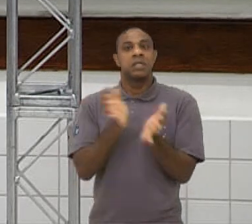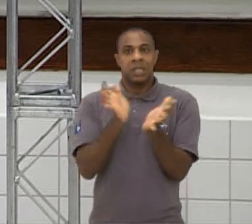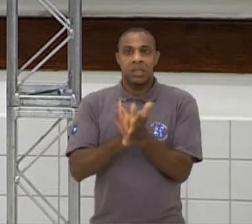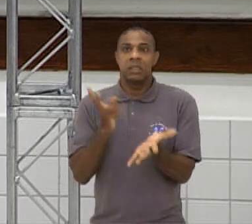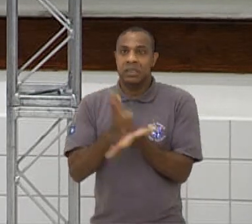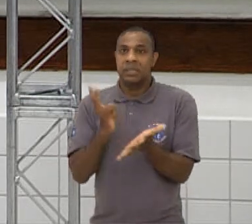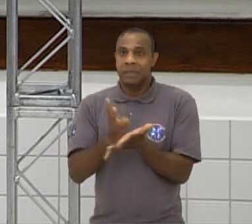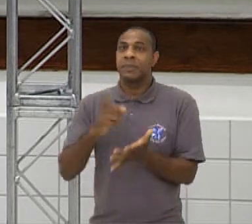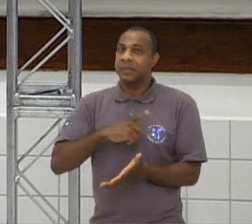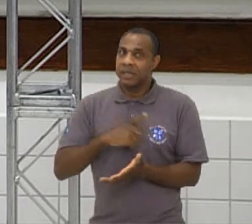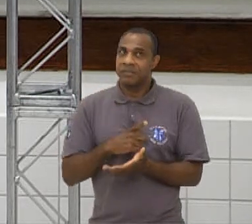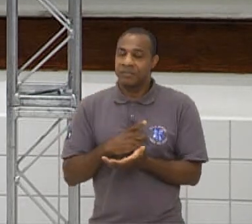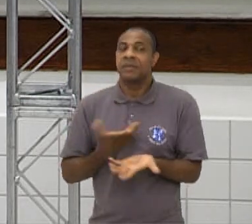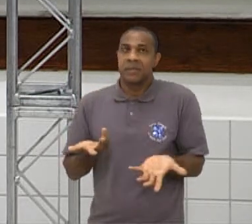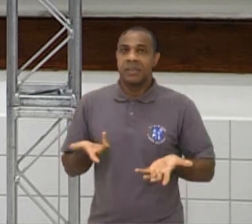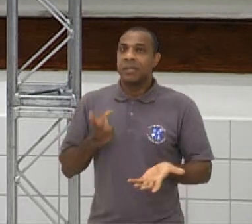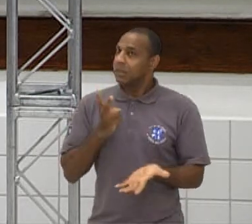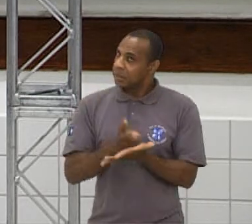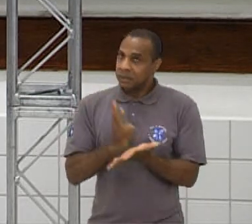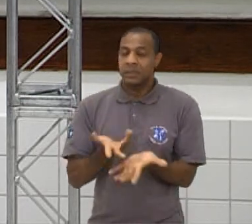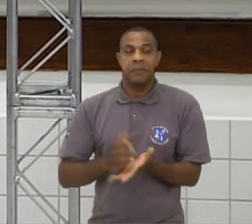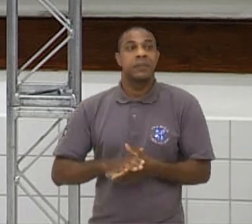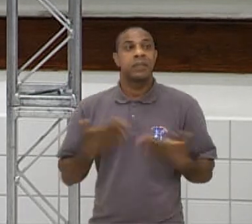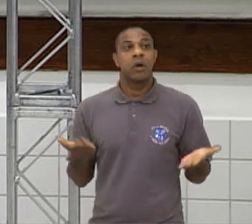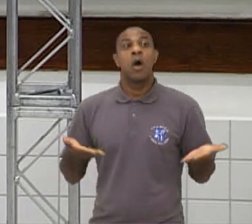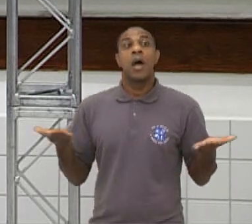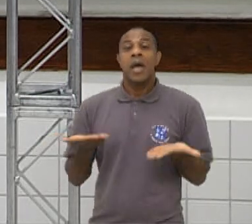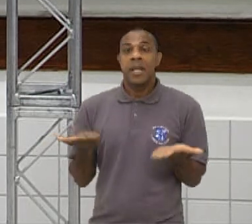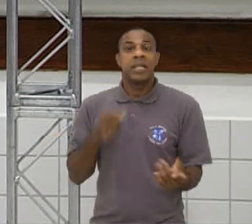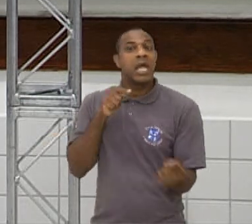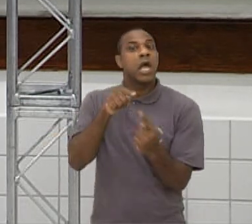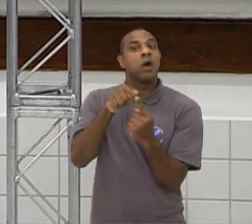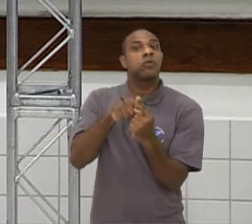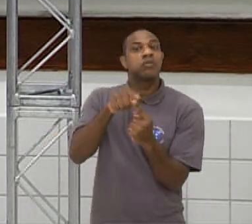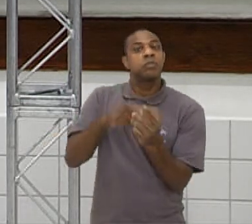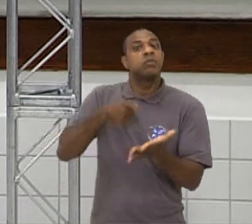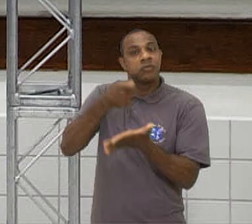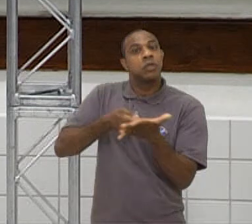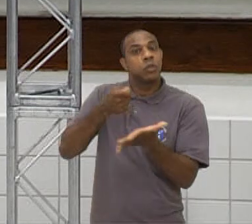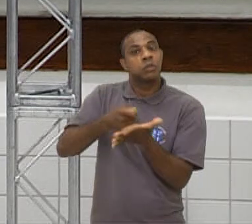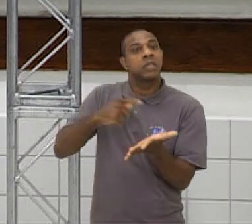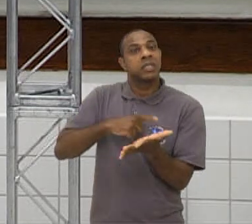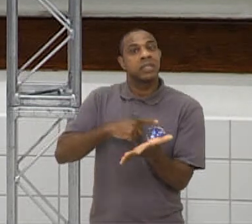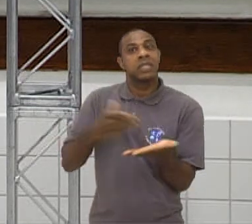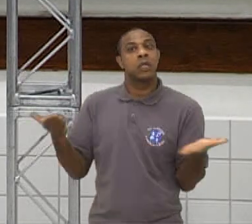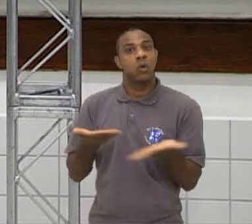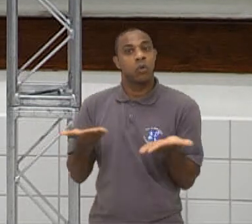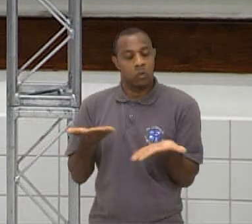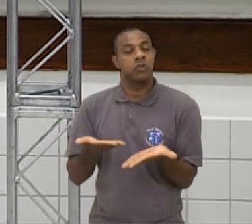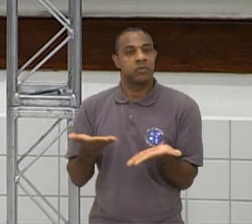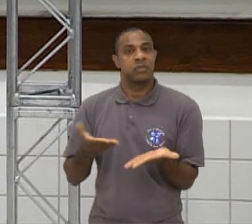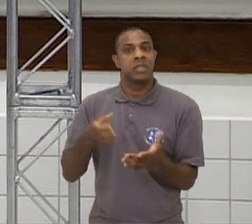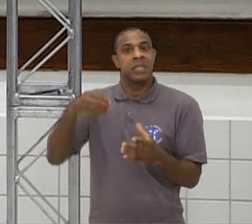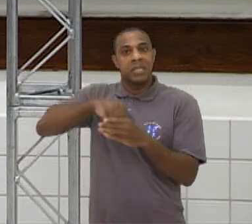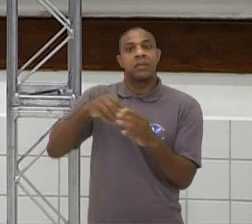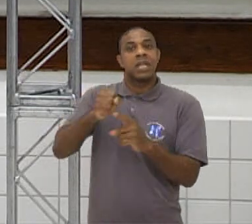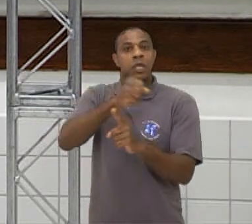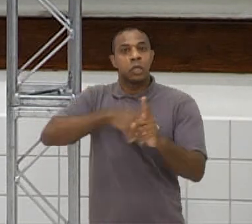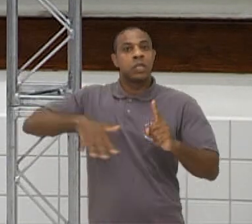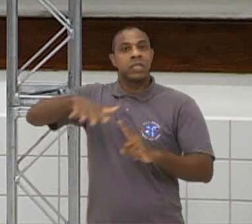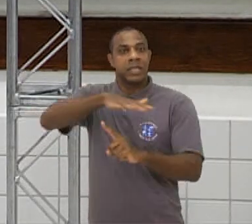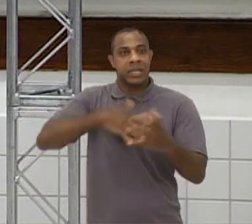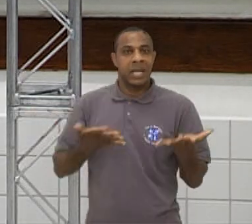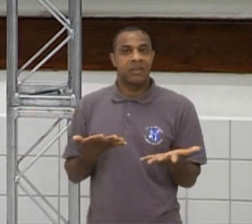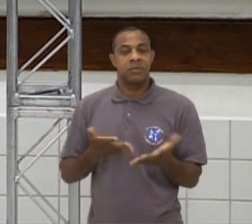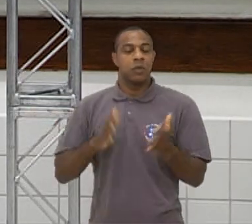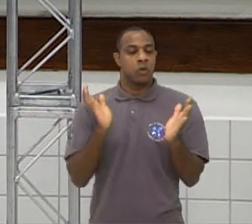a burguesia e o proletariado, e agora esse é o tipo de luta de classes que existe dentro da nossa sociedade, né? Entre a